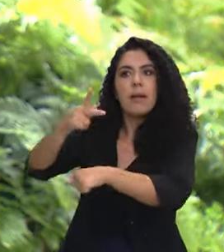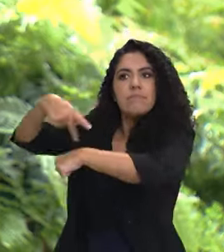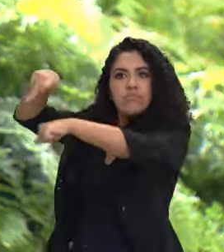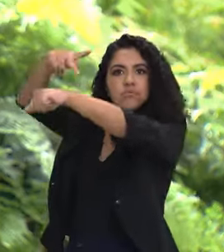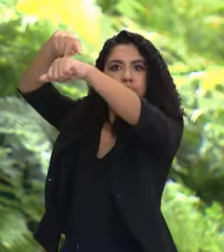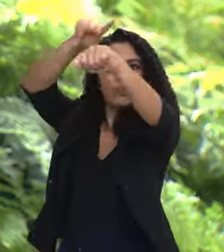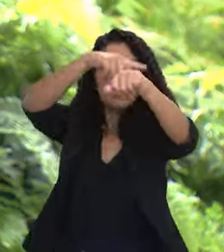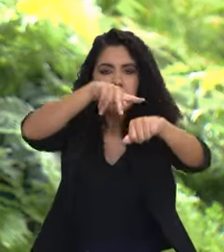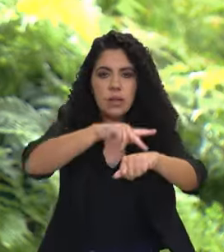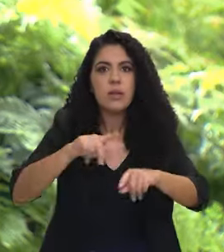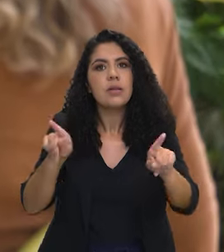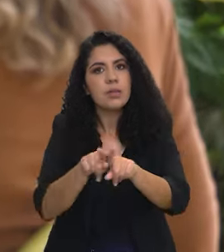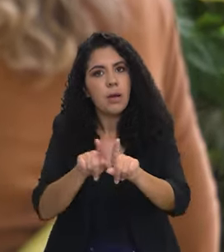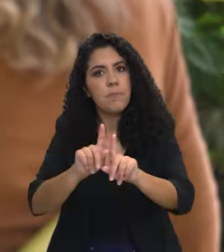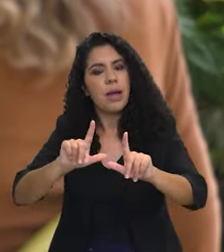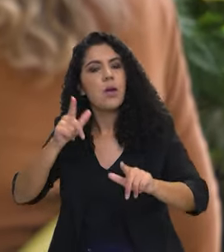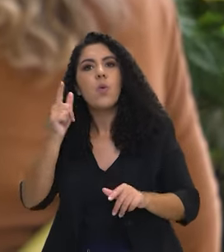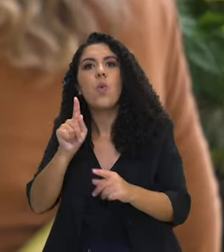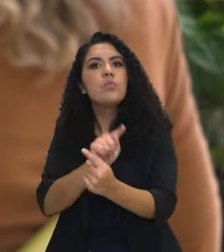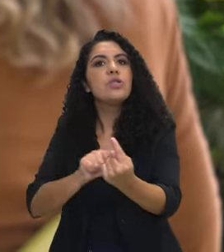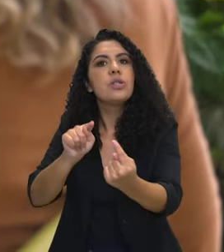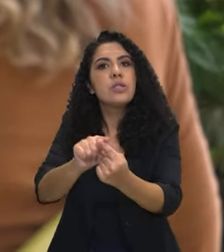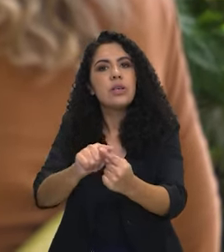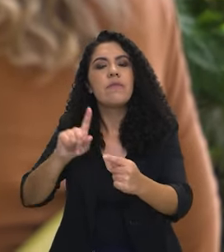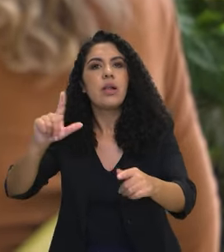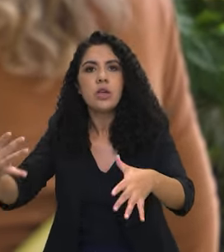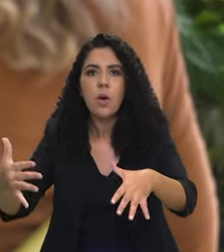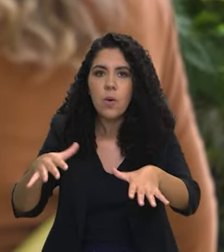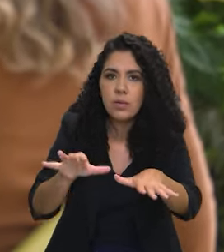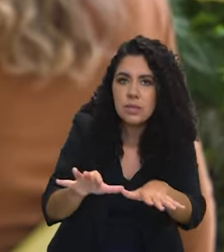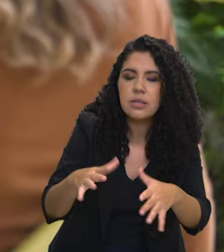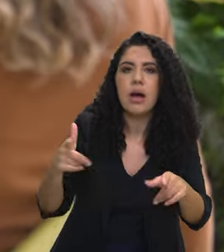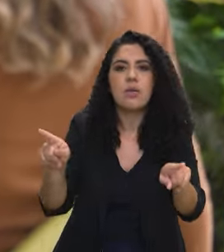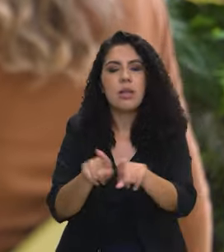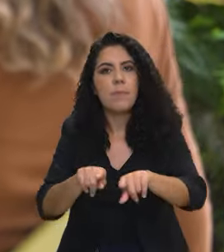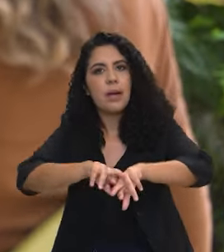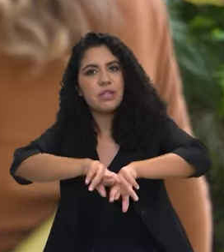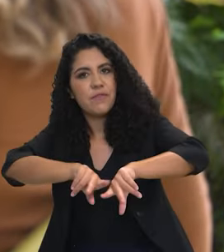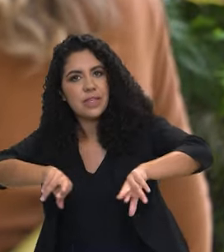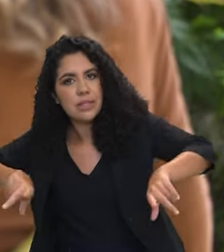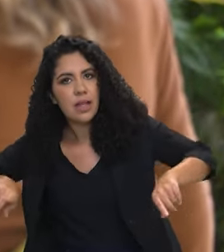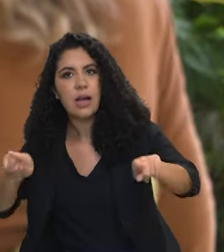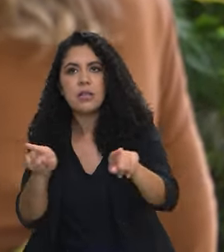nosso governo, de trabalhar a favor da inclusão, da diversidade, da igualdade.